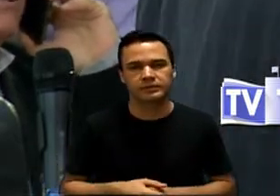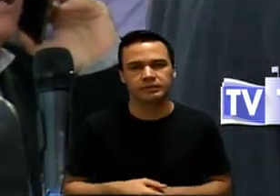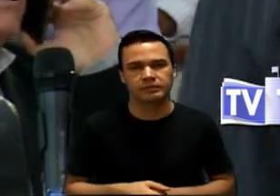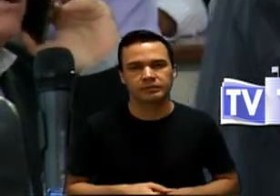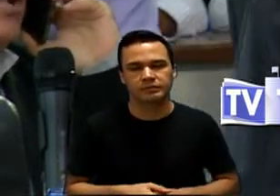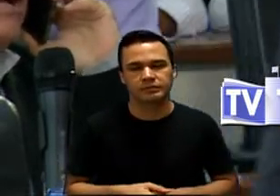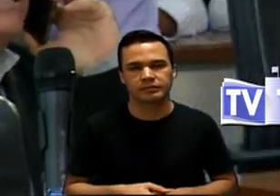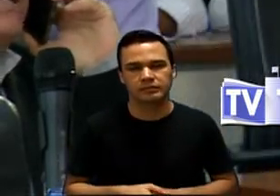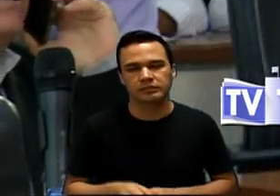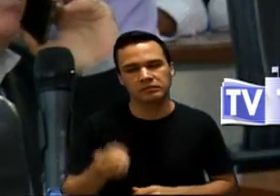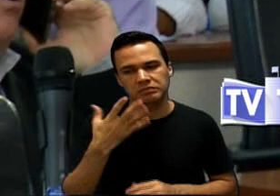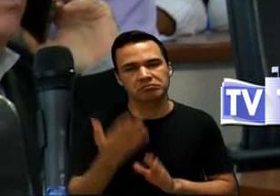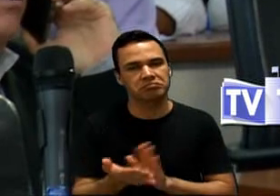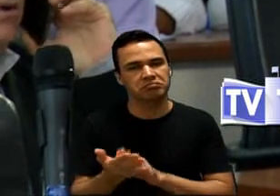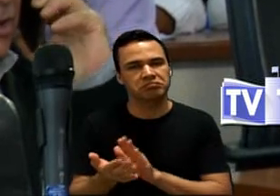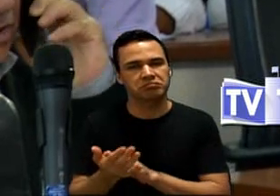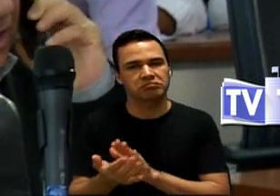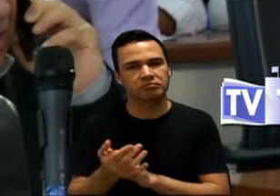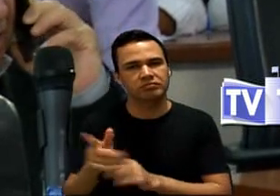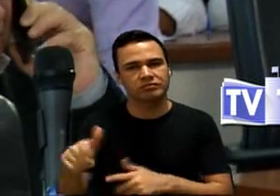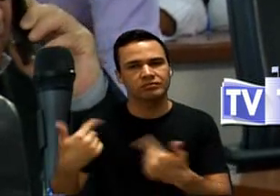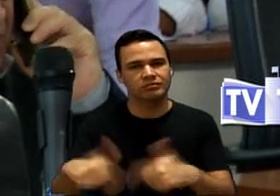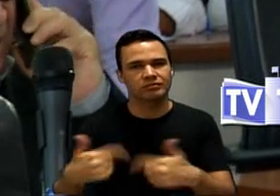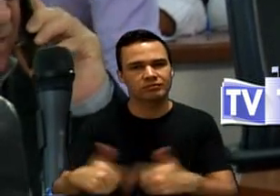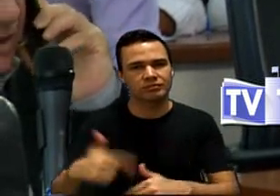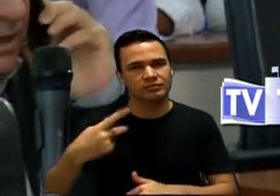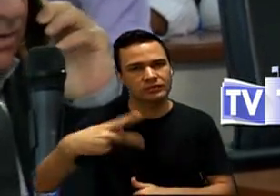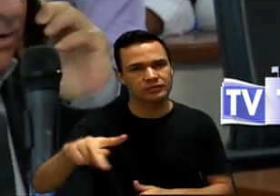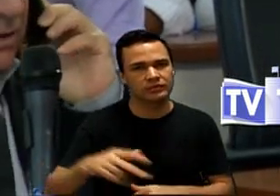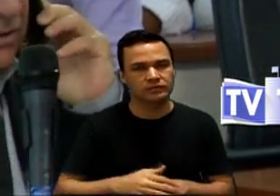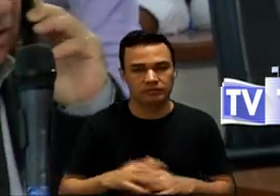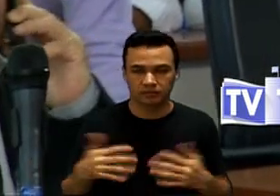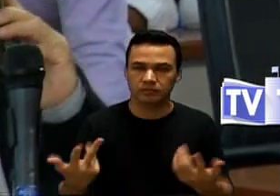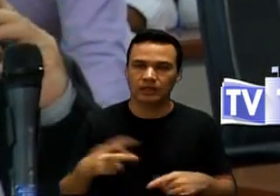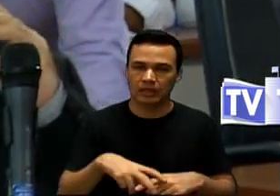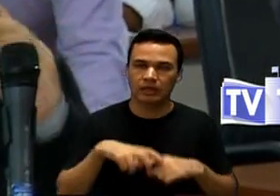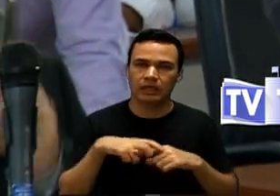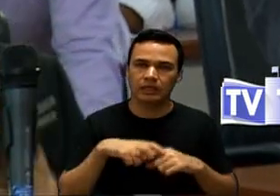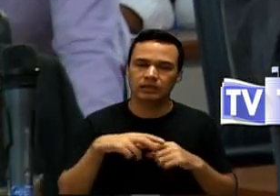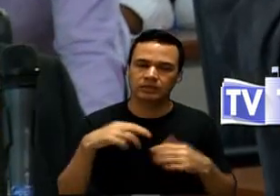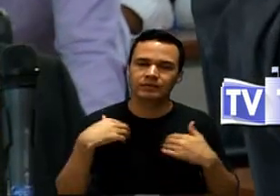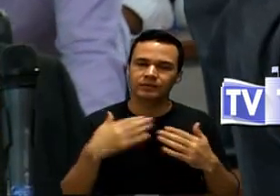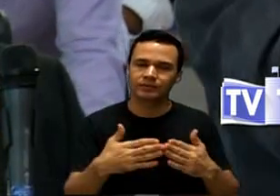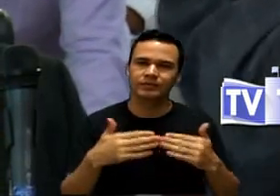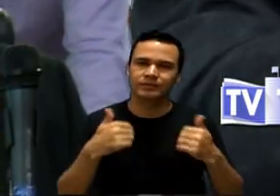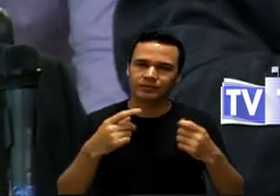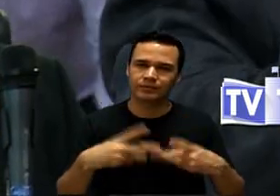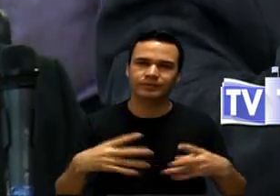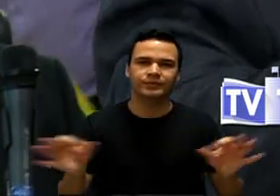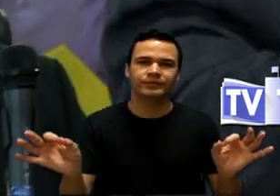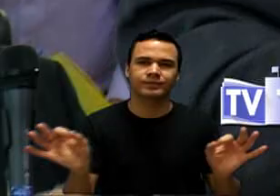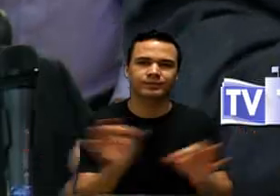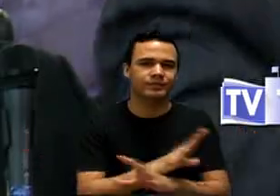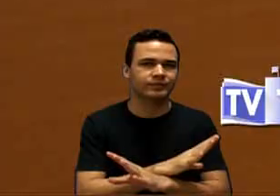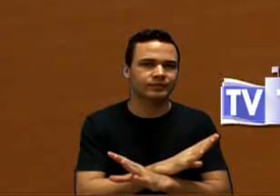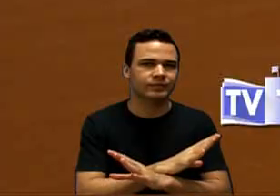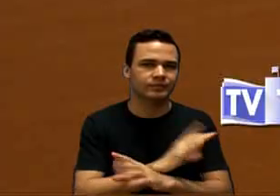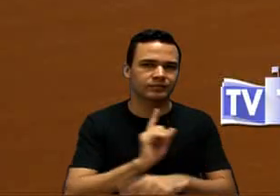está de parabéns pelo trabalho que vem realizando. E é por essa razão que eu estou fazendo esse requerimento. Tenho dito, senhor